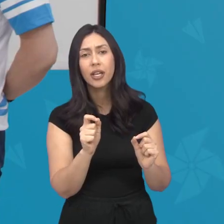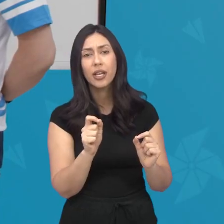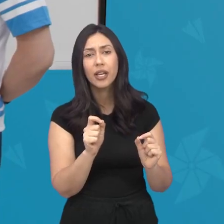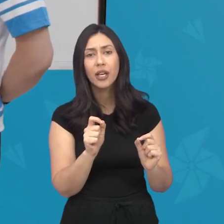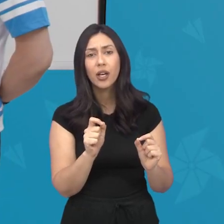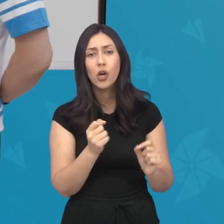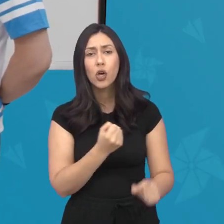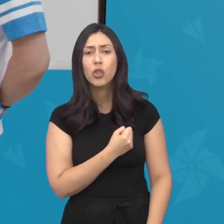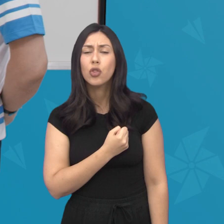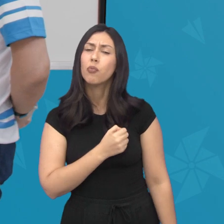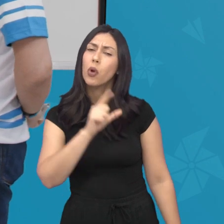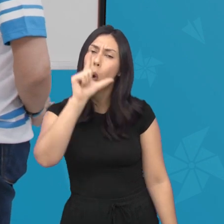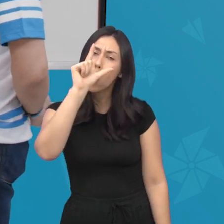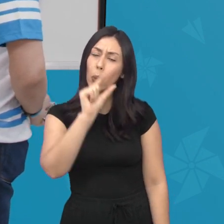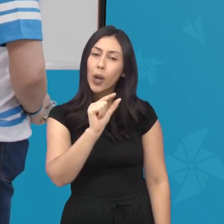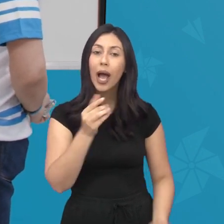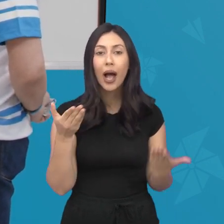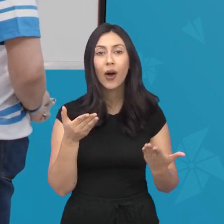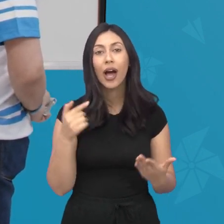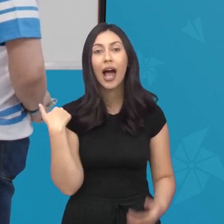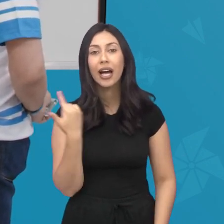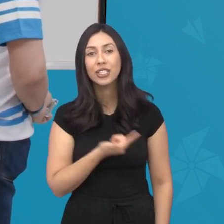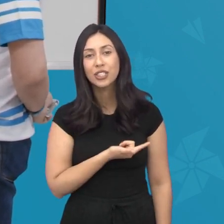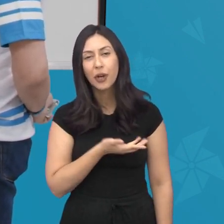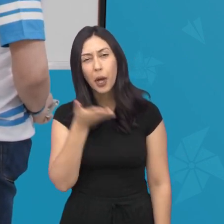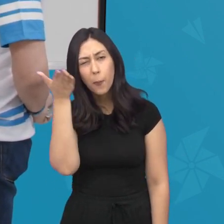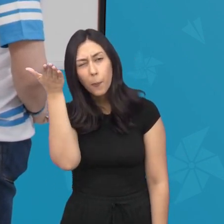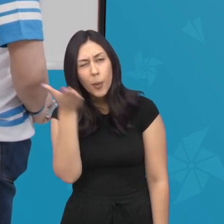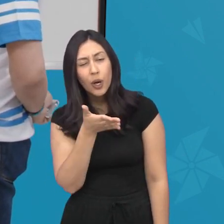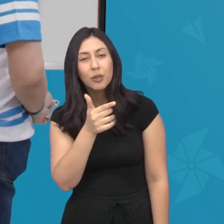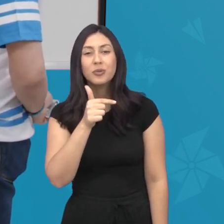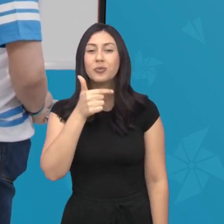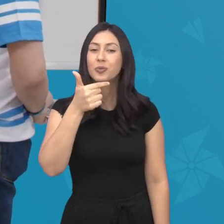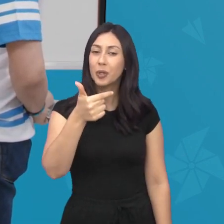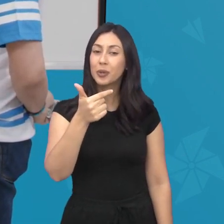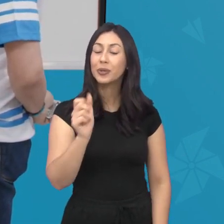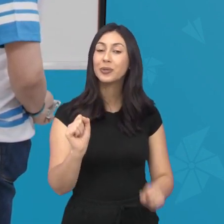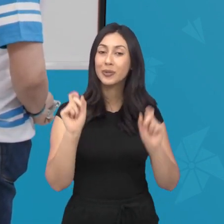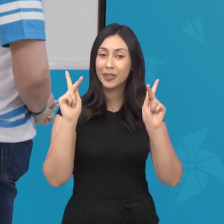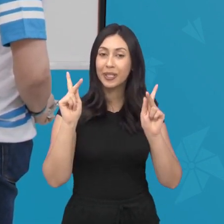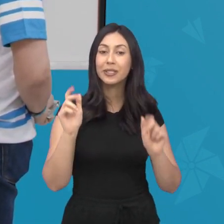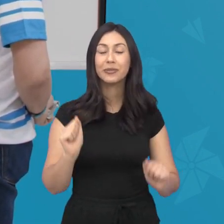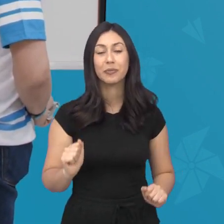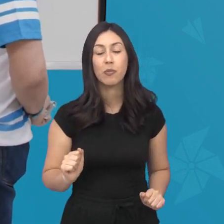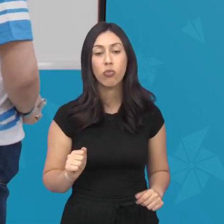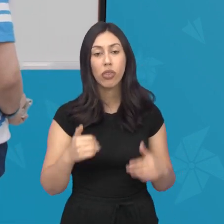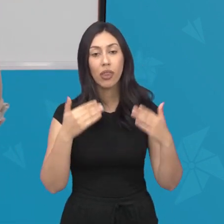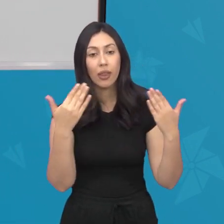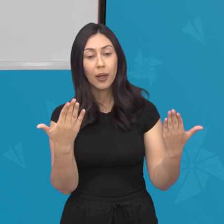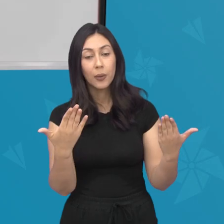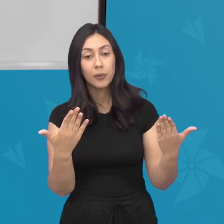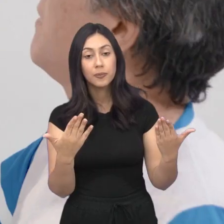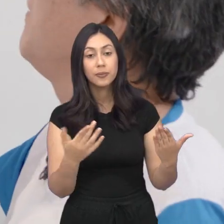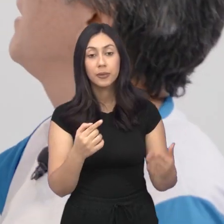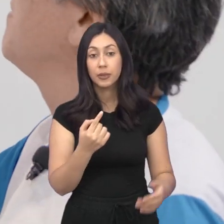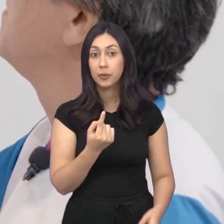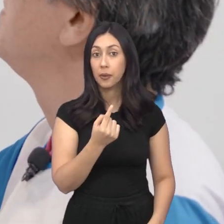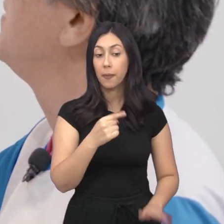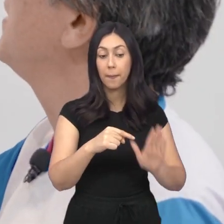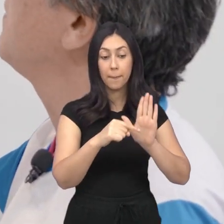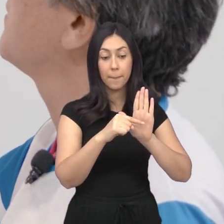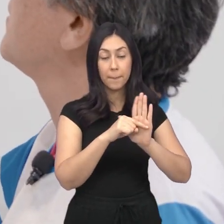com números menores. Então vamos dividir tudo por 2. Ok? Então isso aqui vai